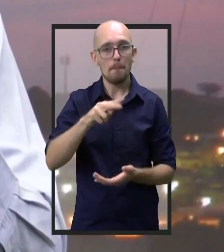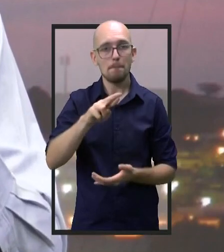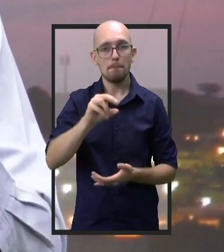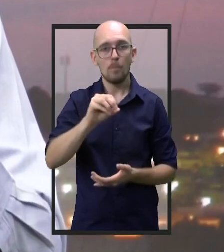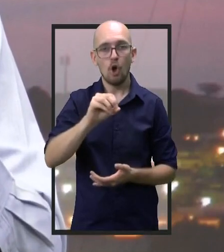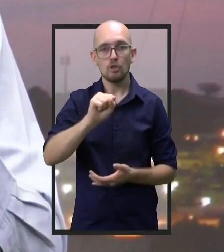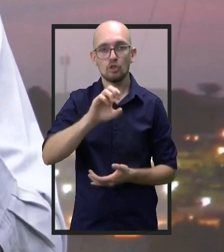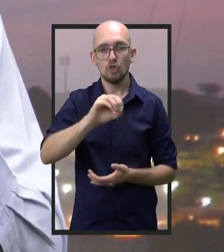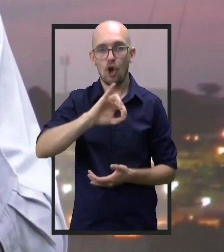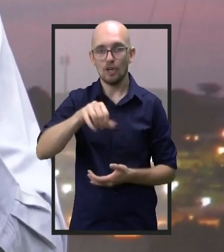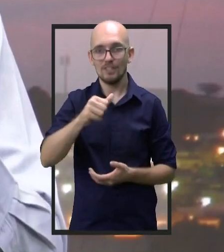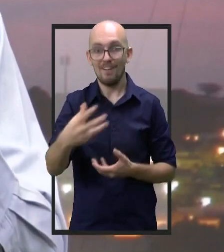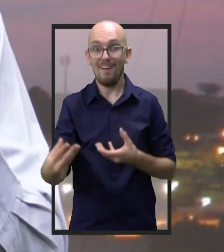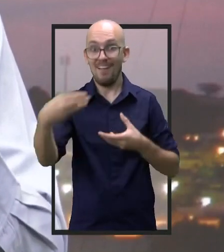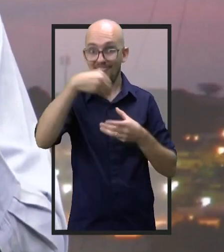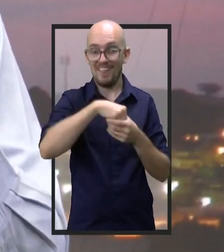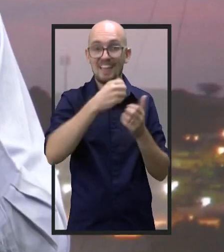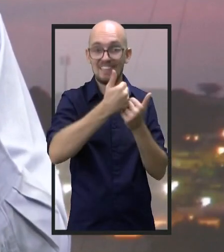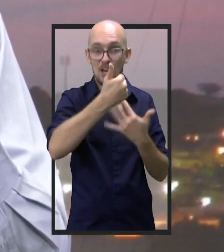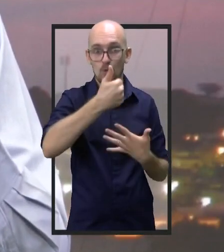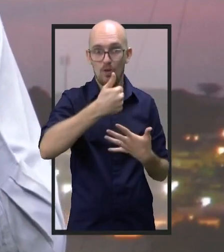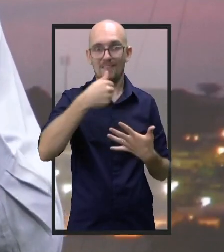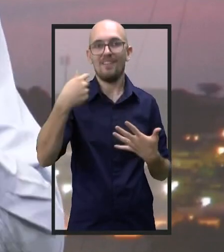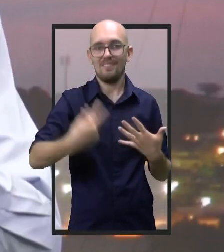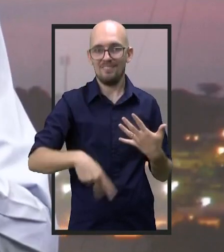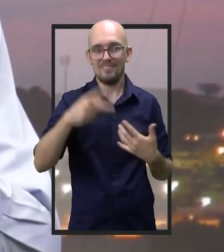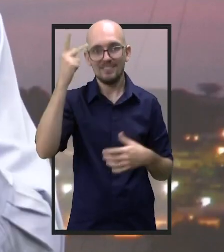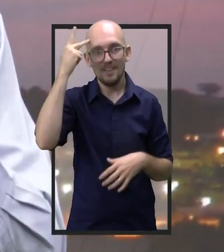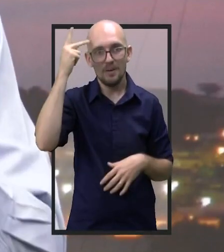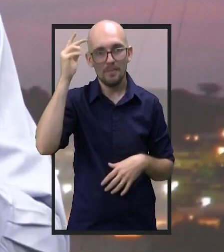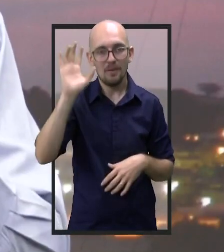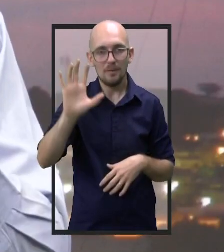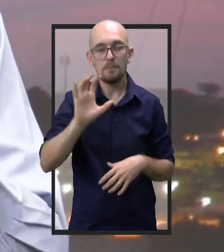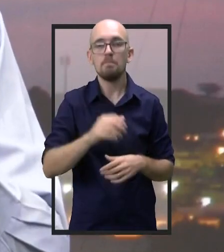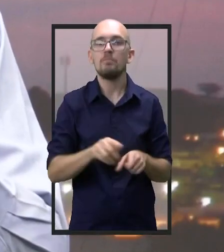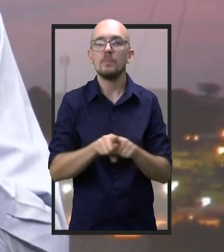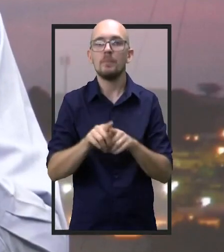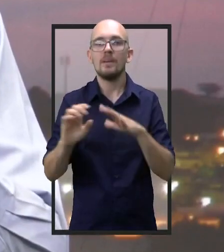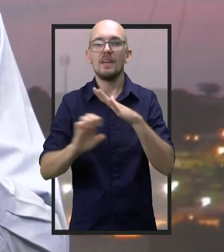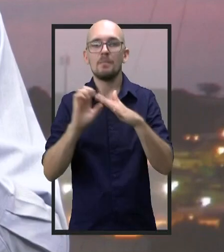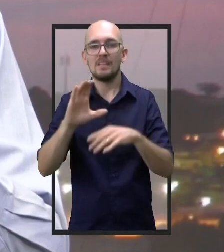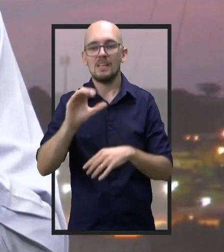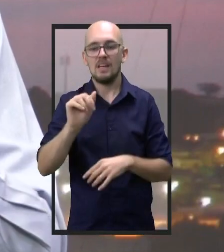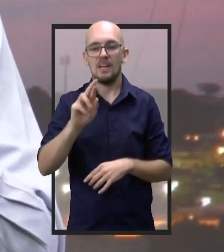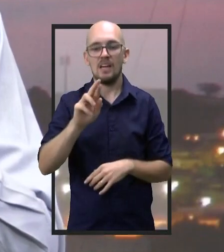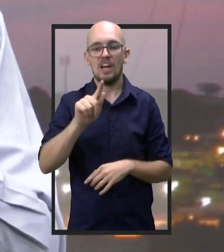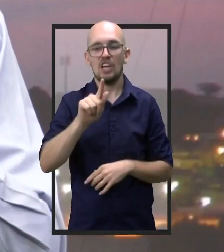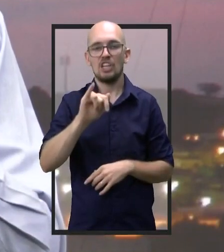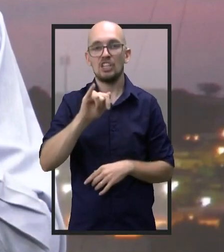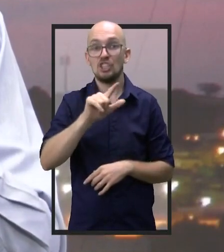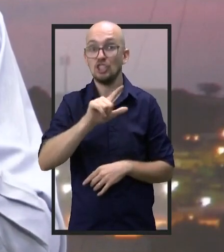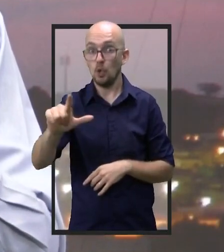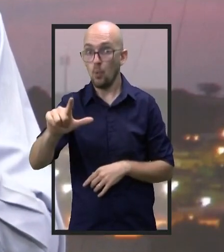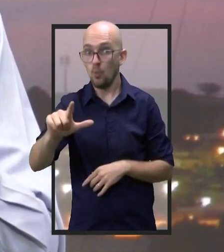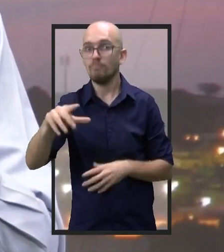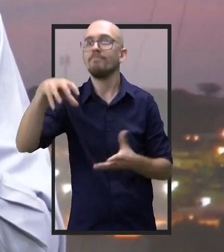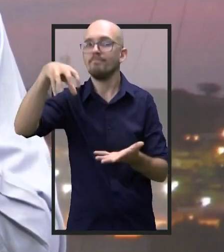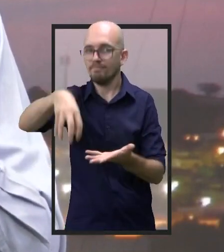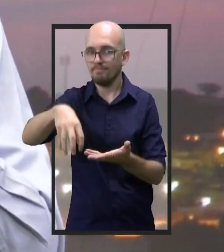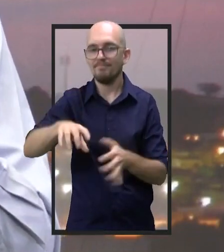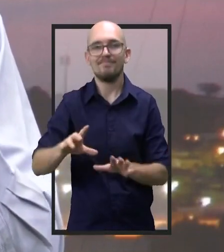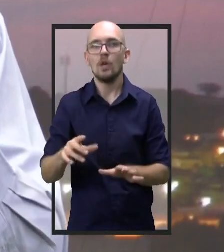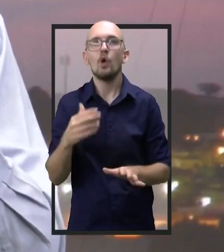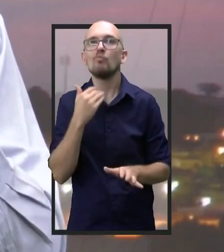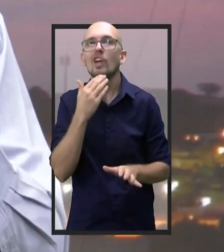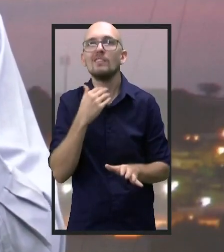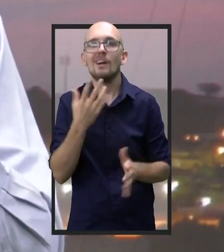diretores da ProSoja São Paulo é daqui. Nós temos a empresa Cargill que está aqui, que nós já situamos. Então, nada se copia. De